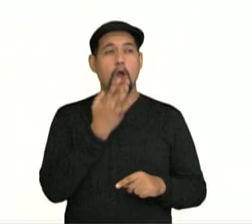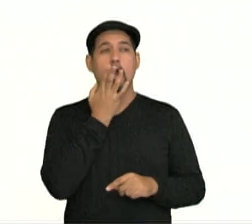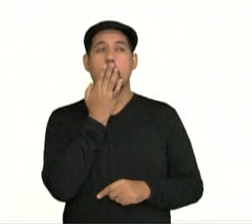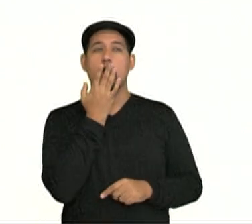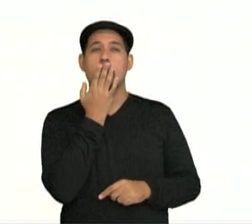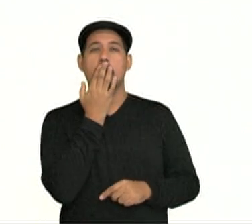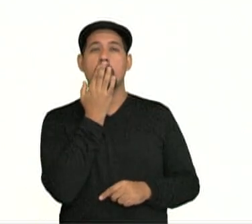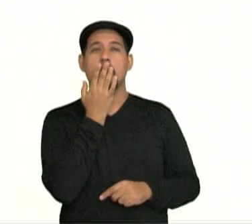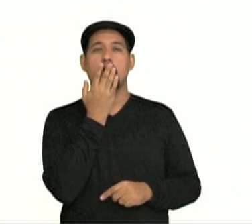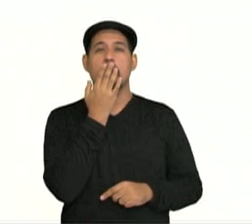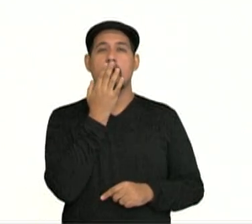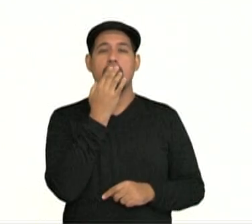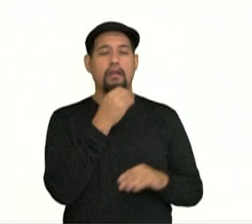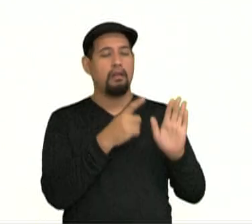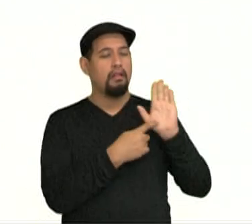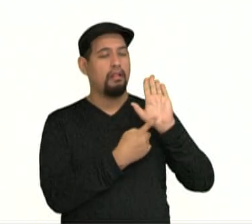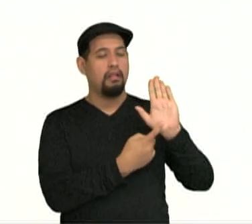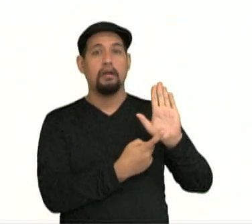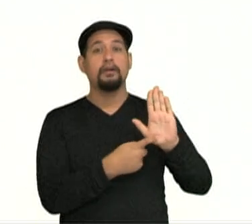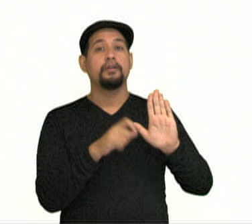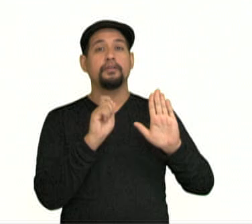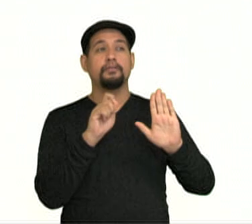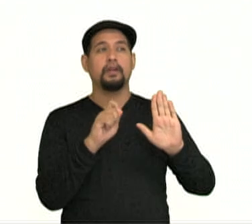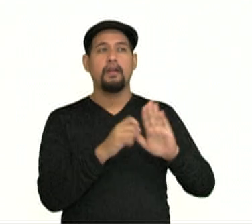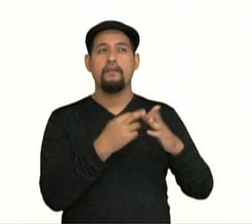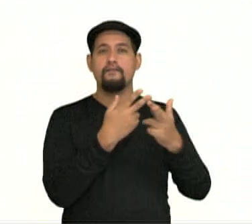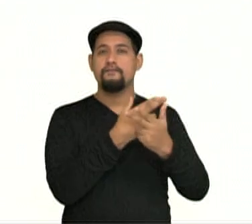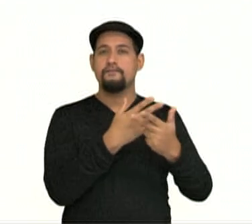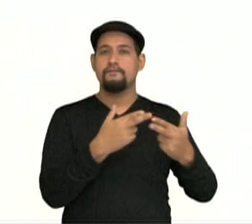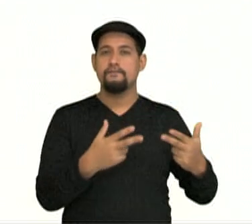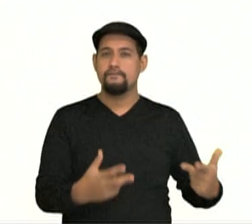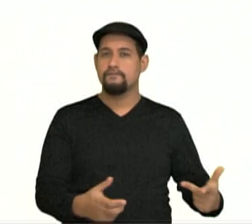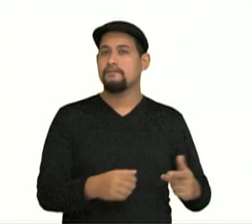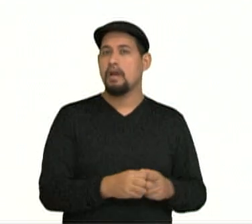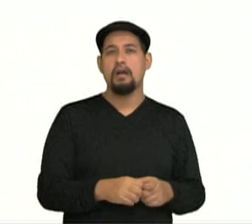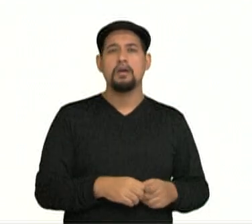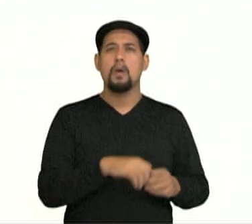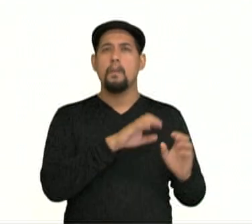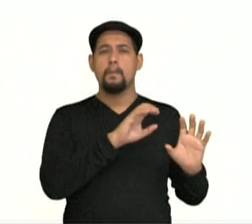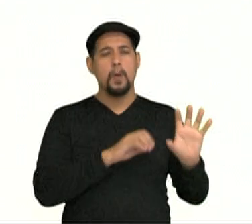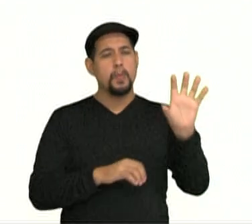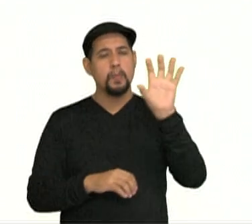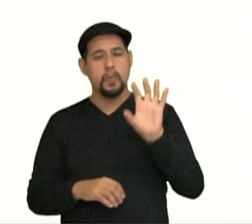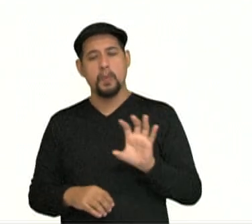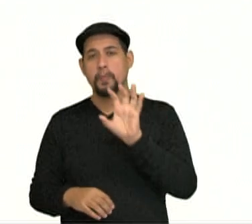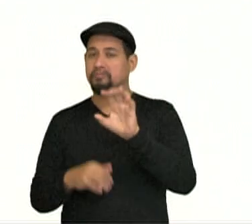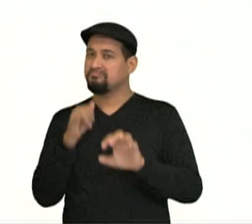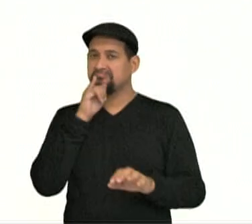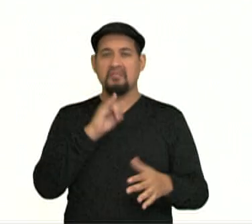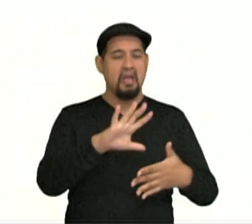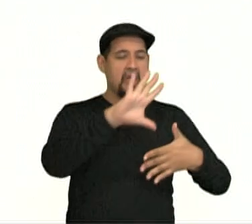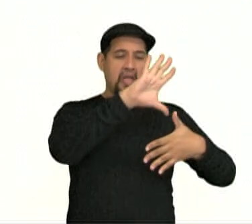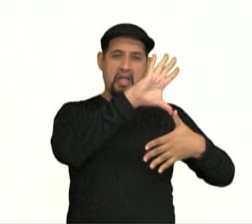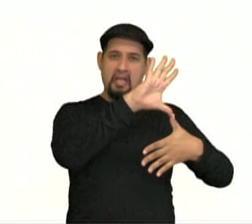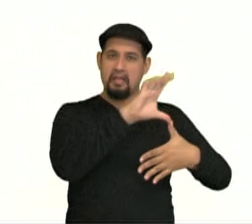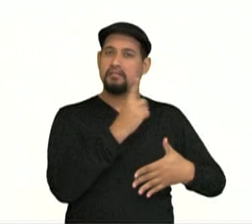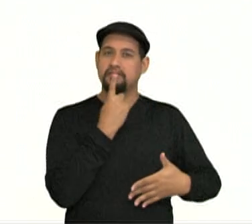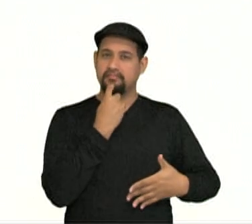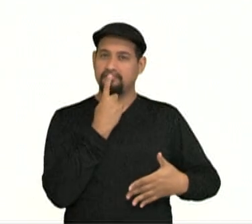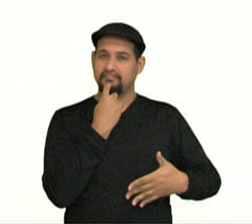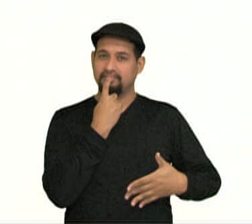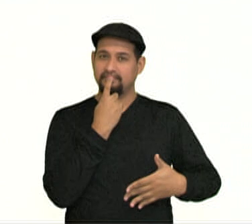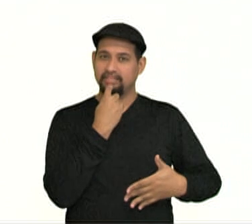estão identificados os continentes. Nós temos ali em vermelho o continente americano, nós temos em